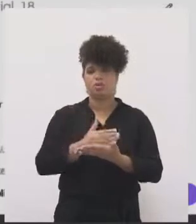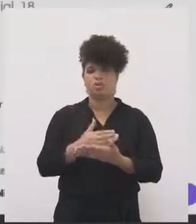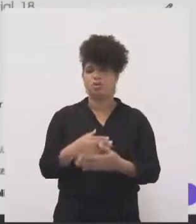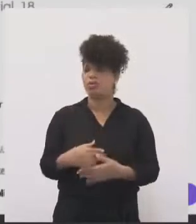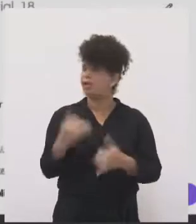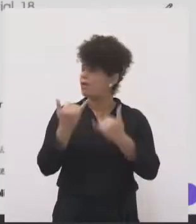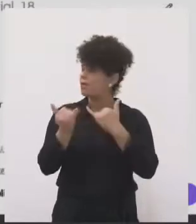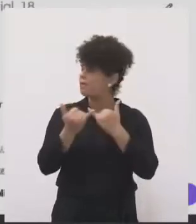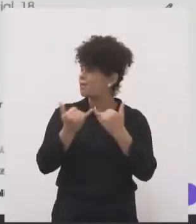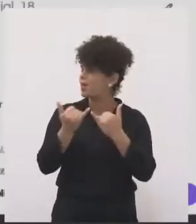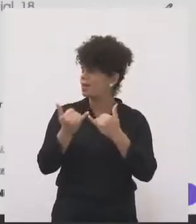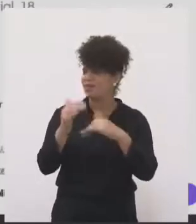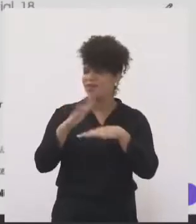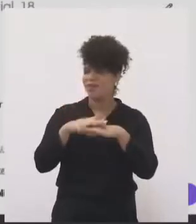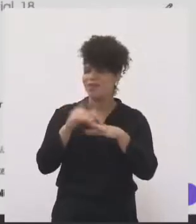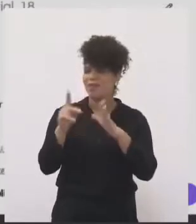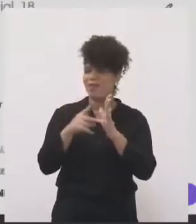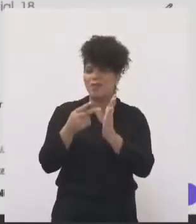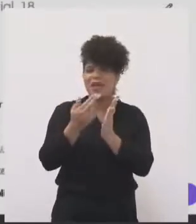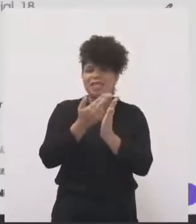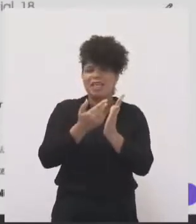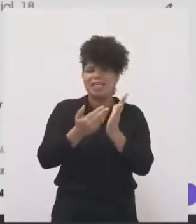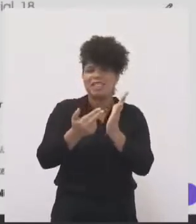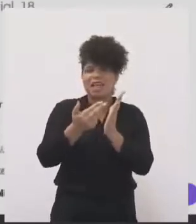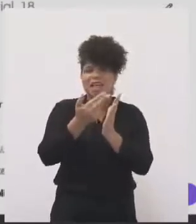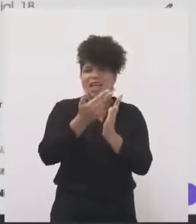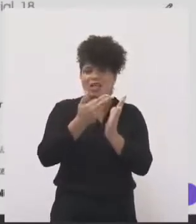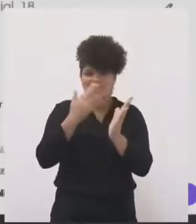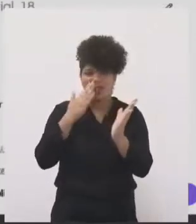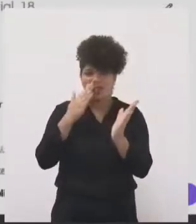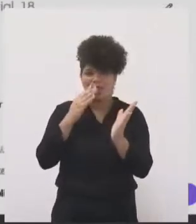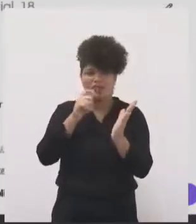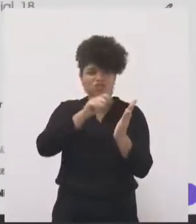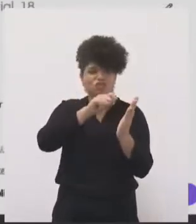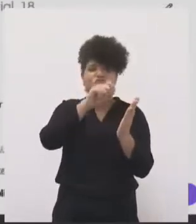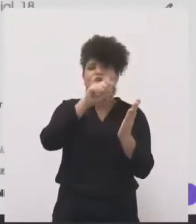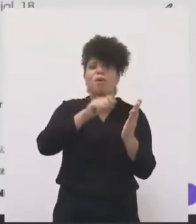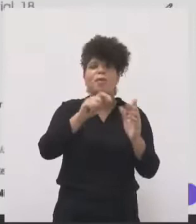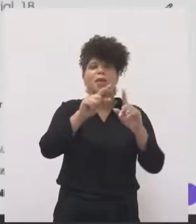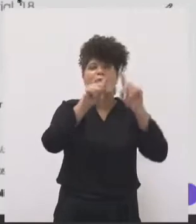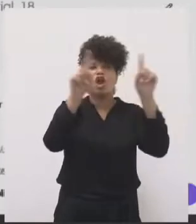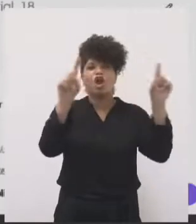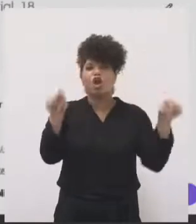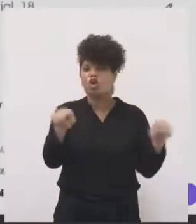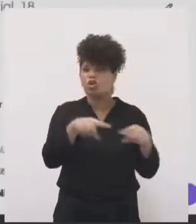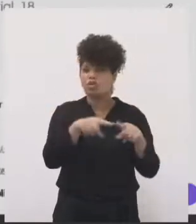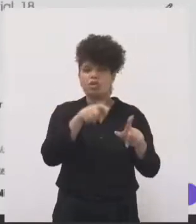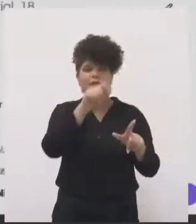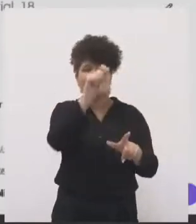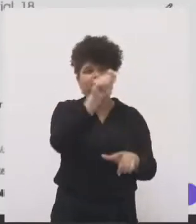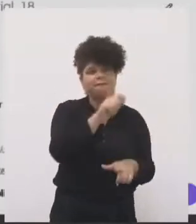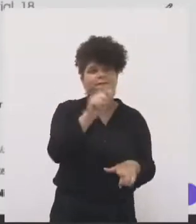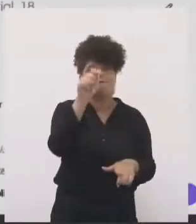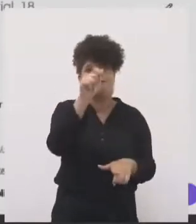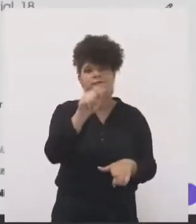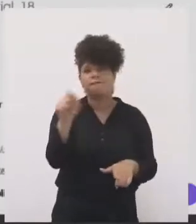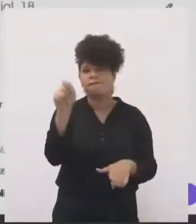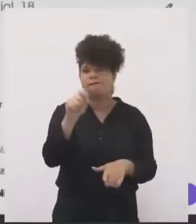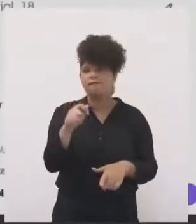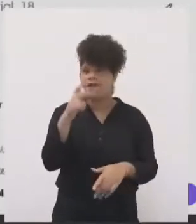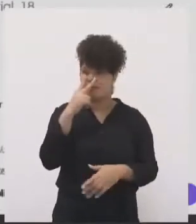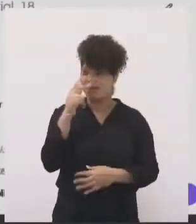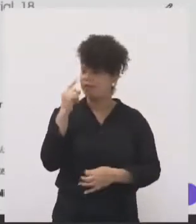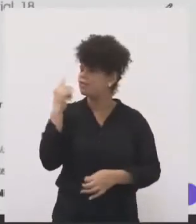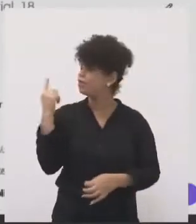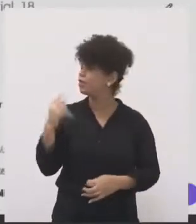que foram feitas, desenhadas a giz, né, quando o professor desenha na lousa. Então, eu fiz aqui